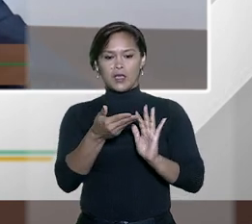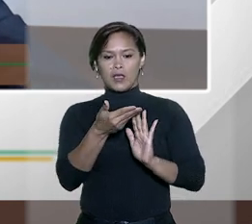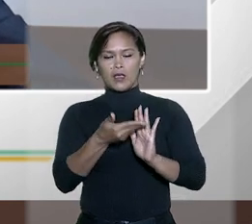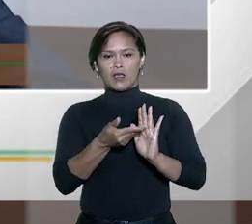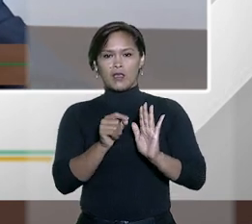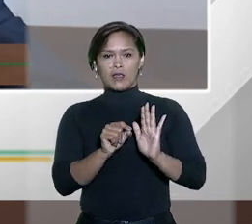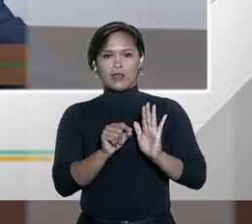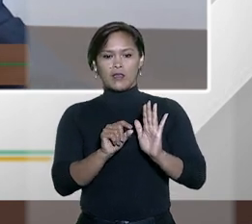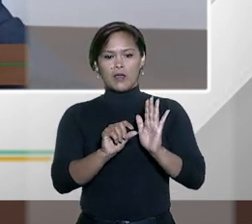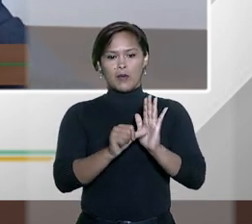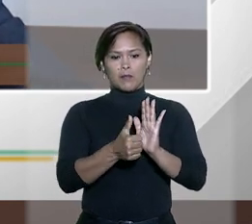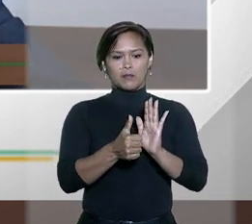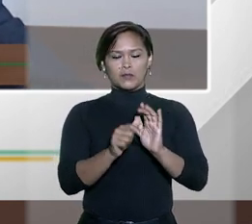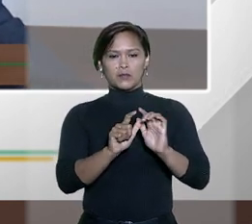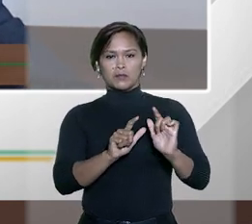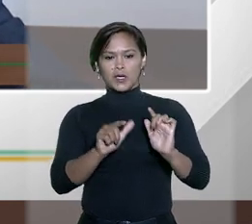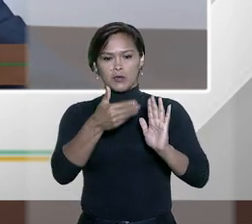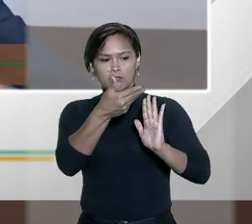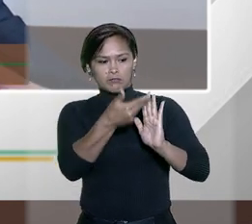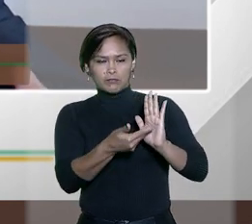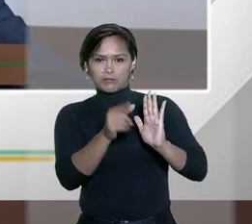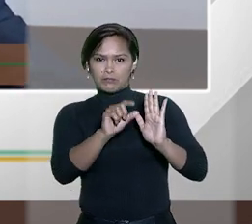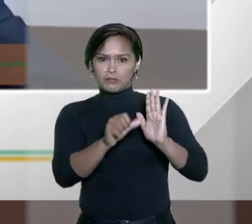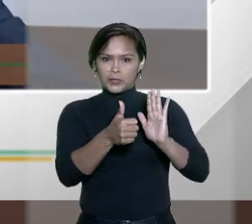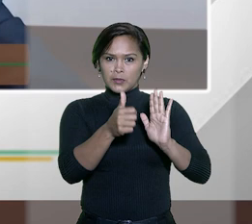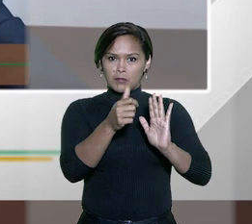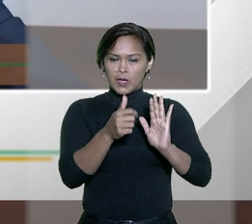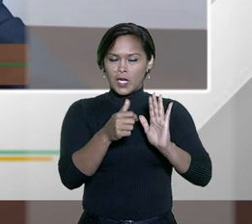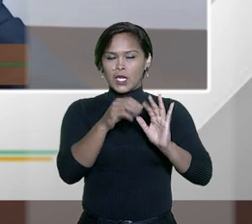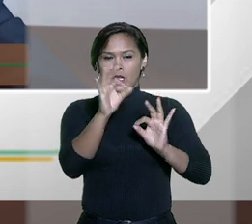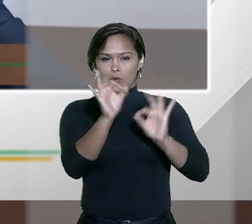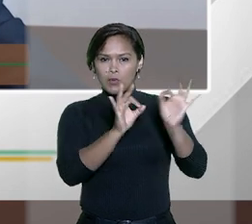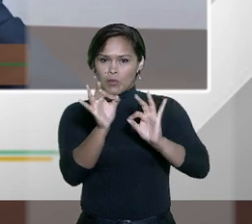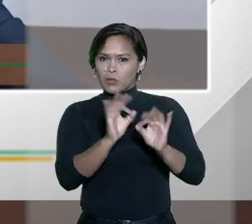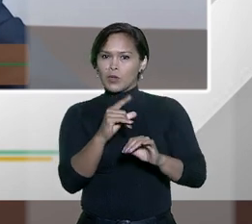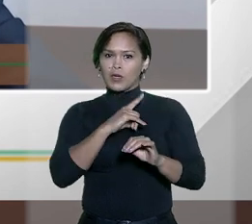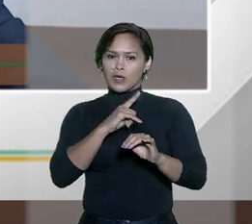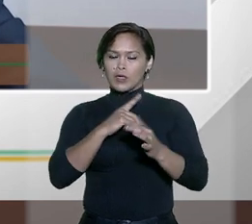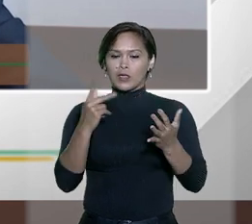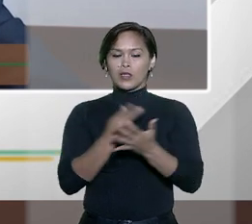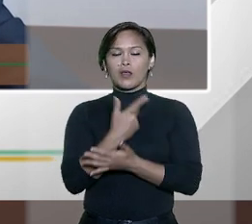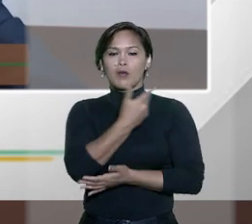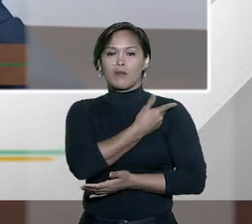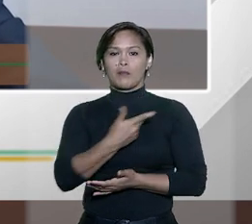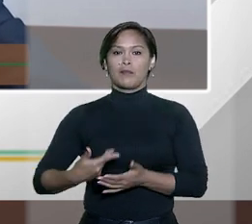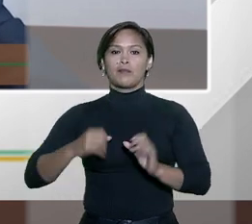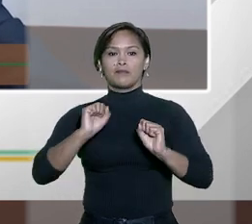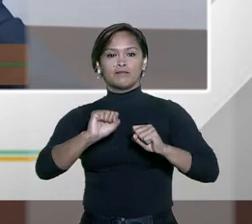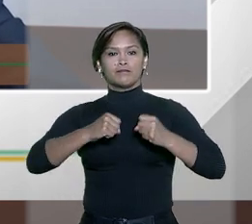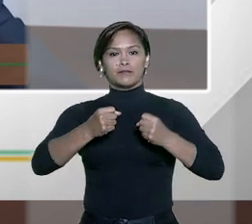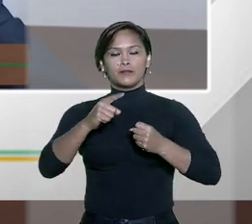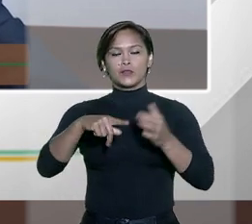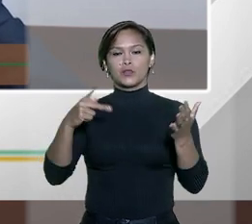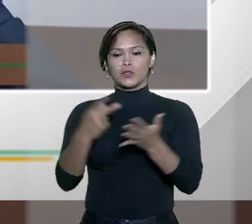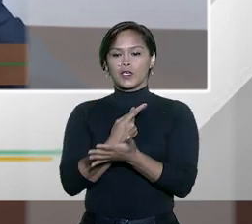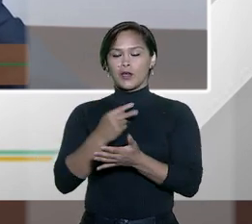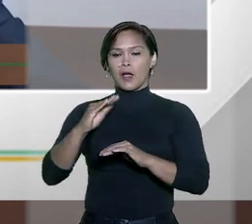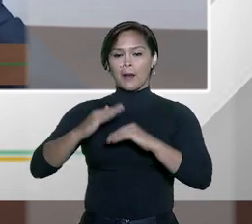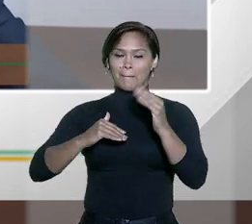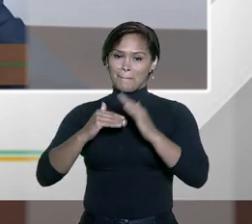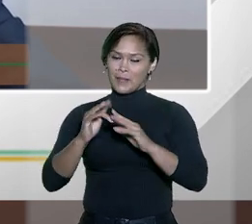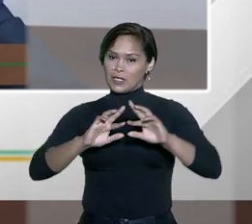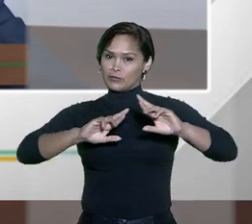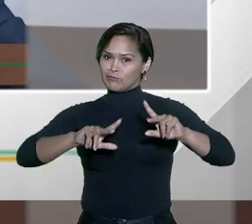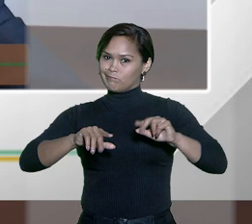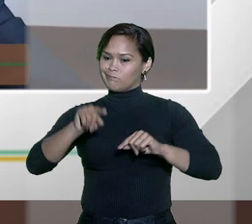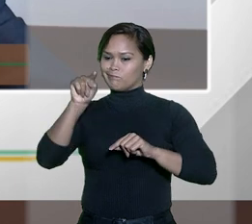né, um primeiro enquadramento, uma primeira amarra que se procura colocar ao poder público. O que acontece na prática é